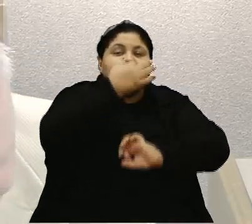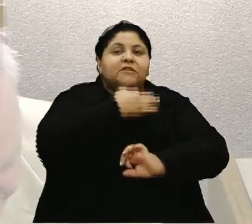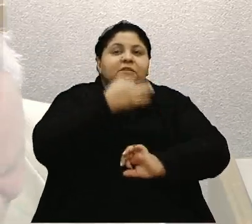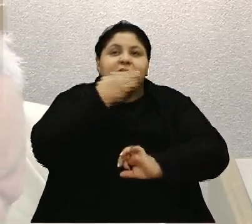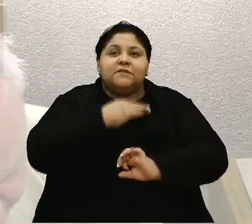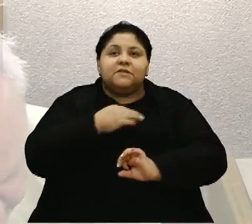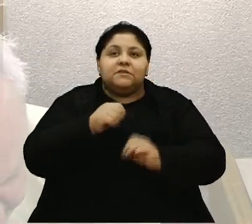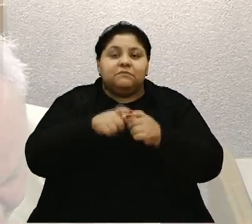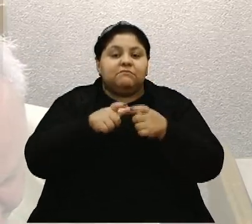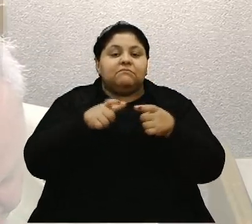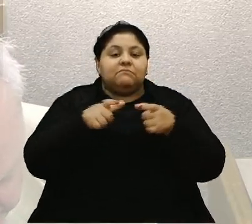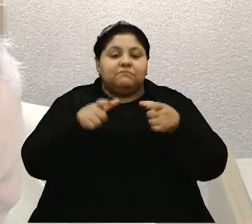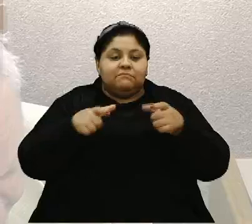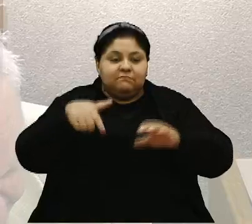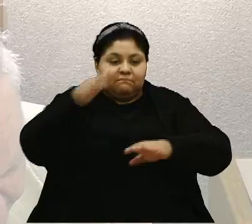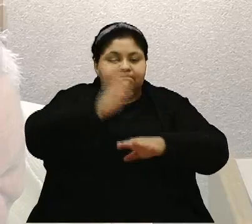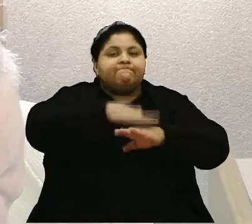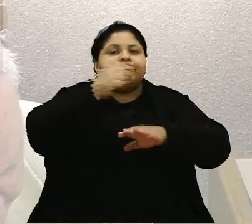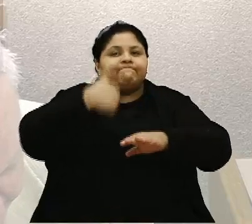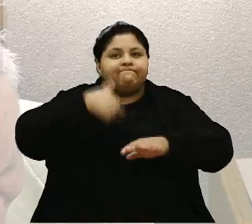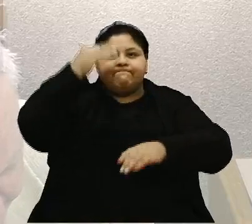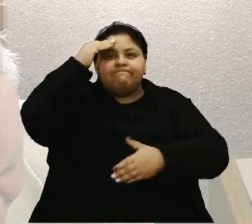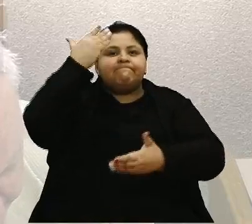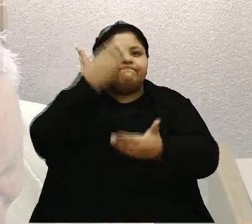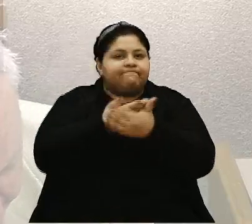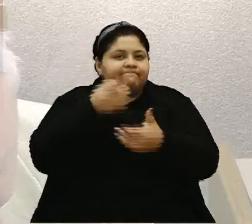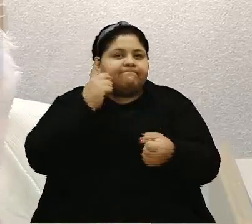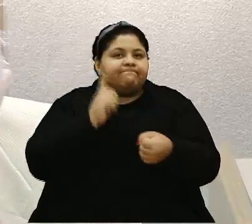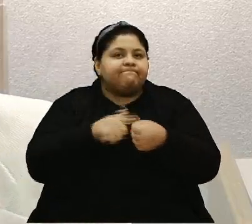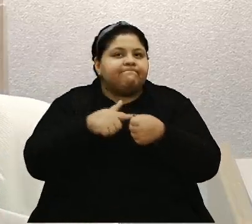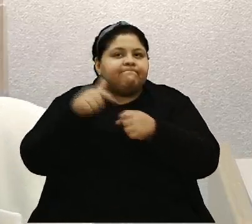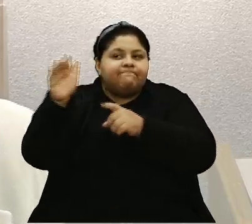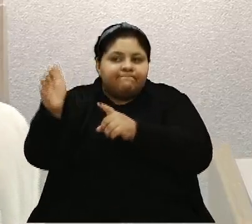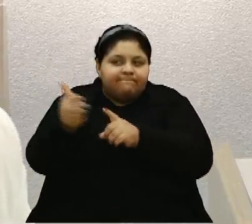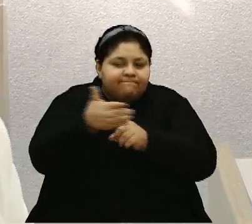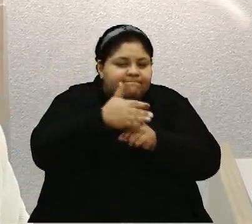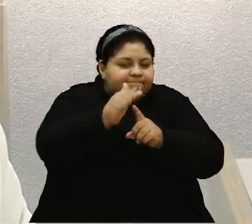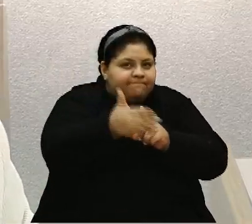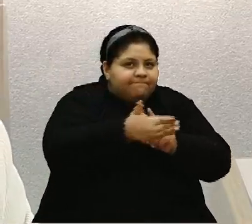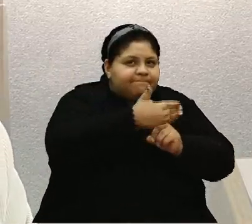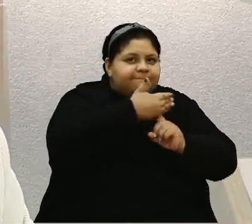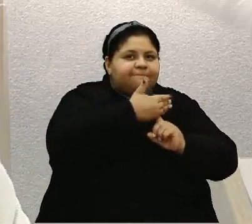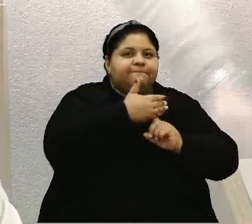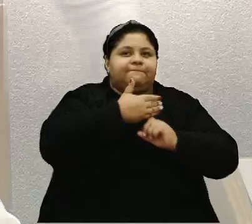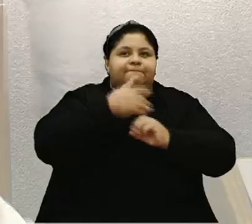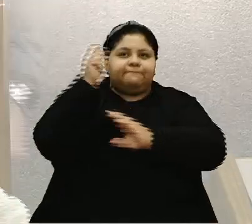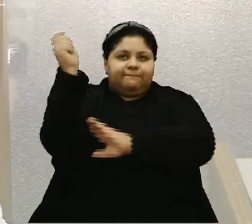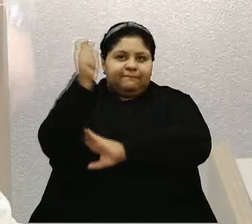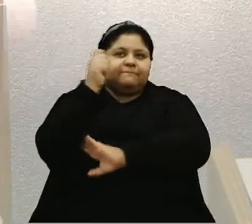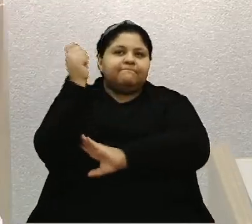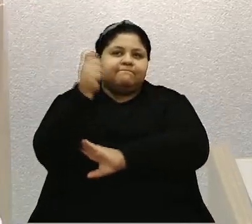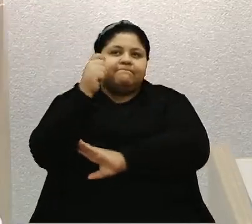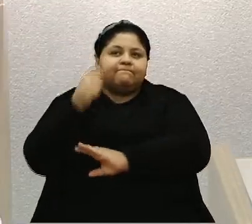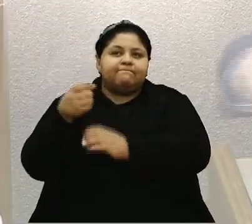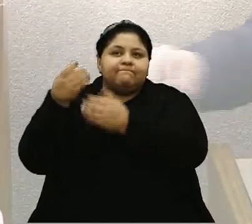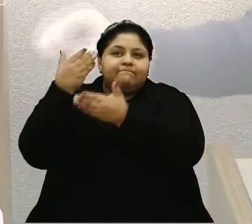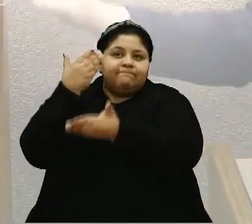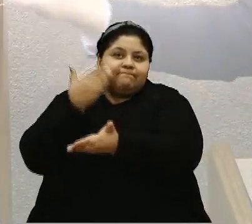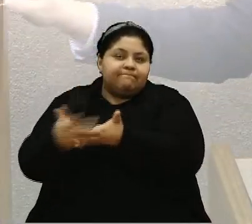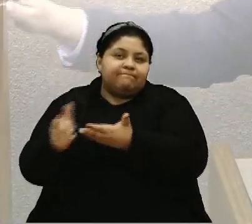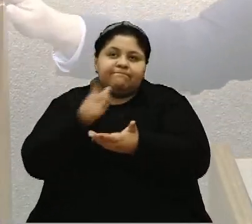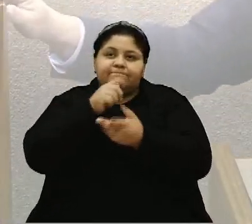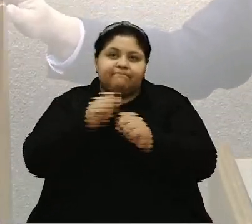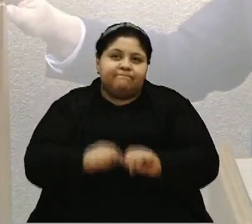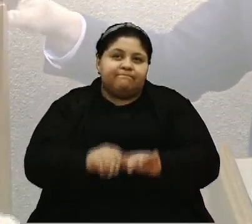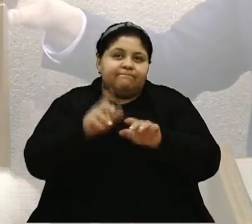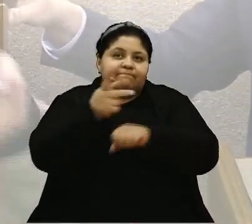crescer ainda mais. Tenho certeza que a nossa cidade vai acolher muitos destes gaúchos que perderam tudo nas enchentes e